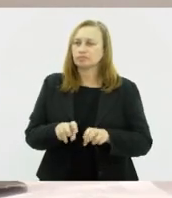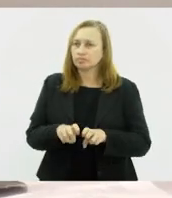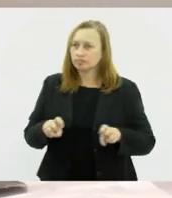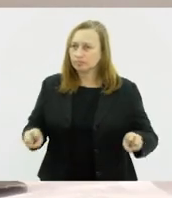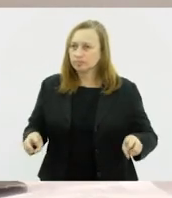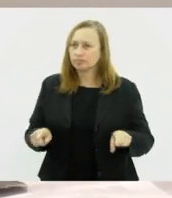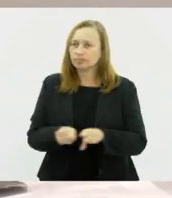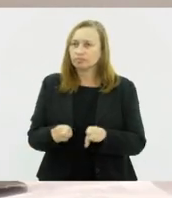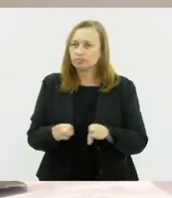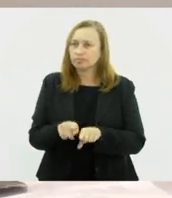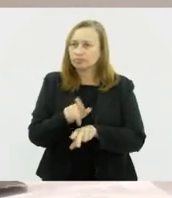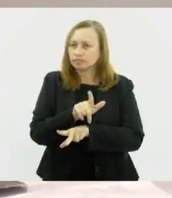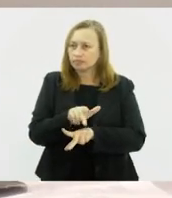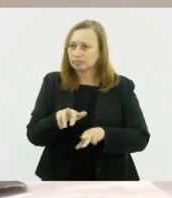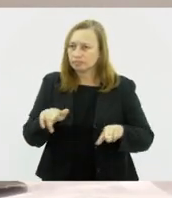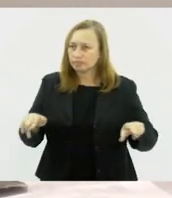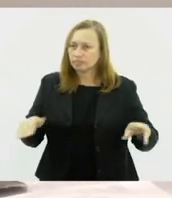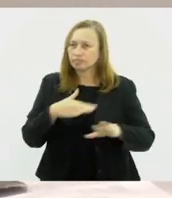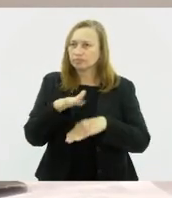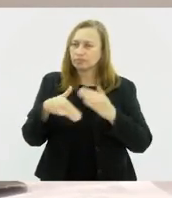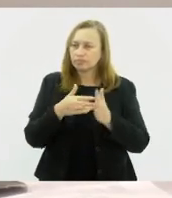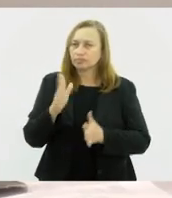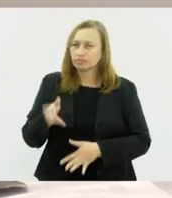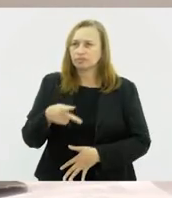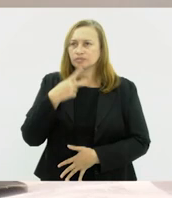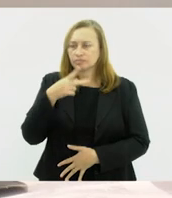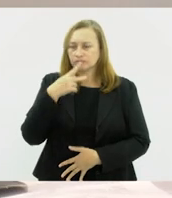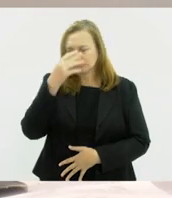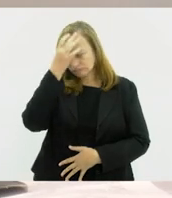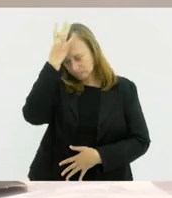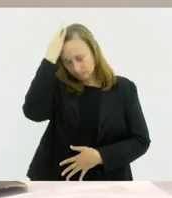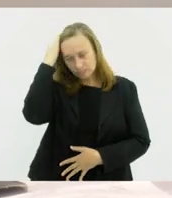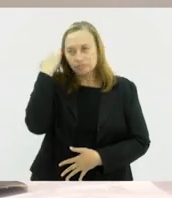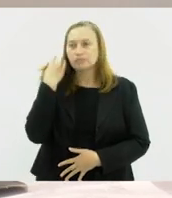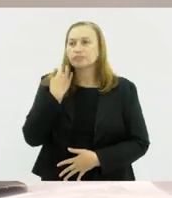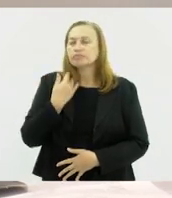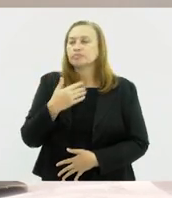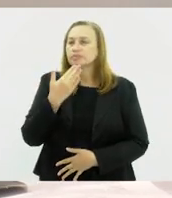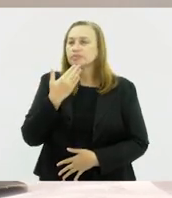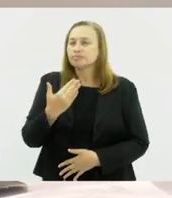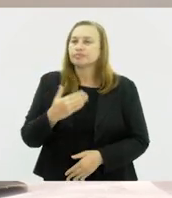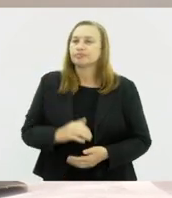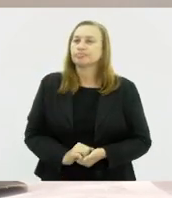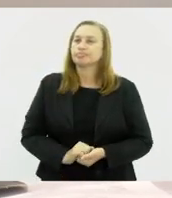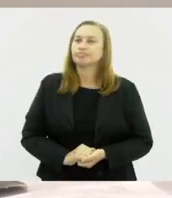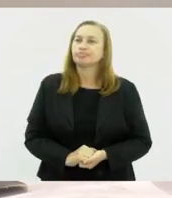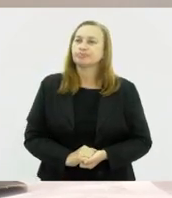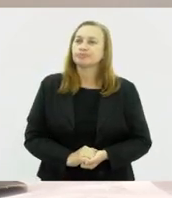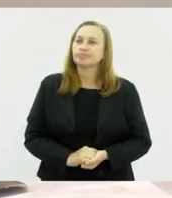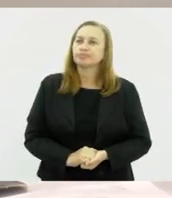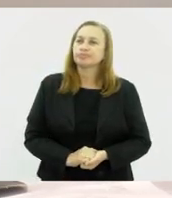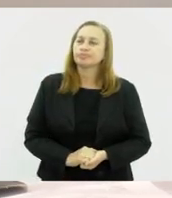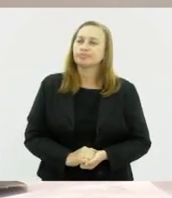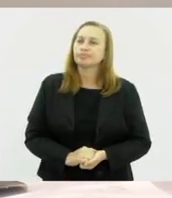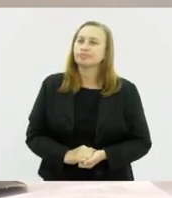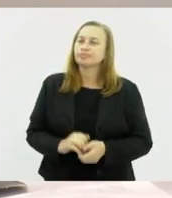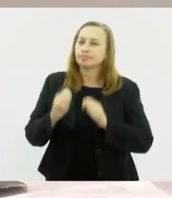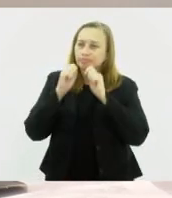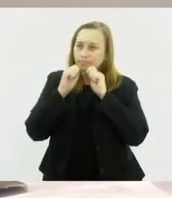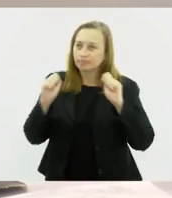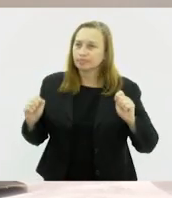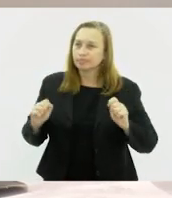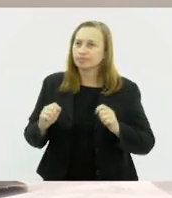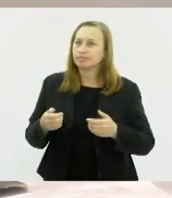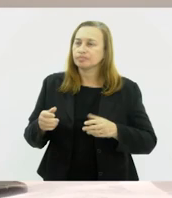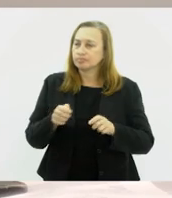a sua biodiversidade né todos os setores foram Então vou pedir para a nossa dileta assessoria